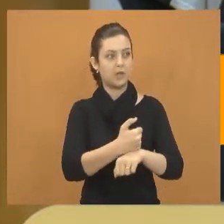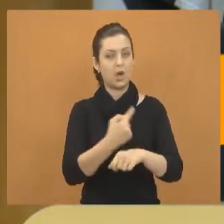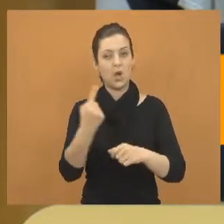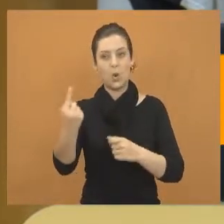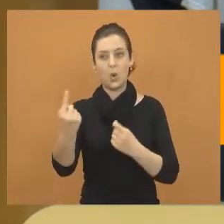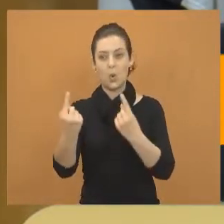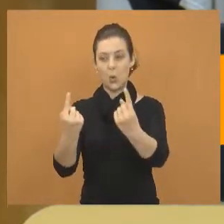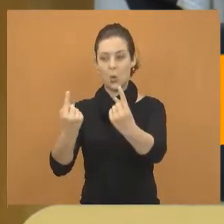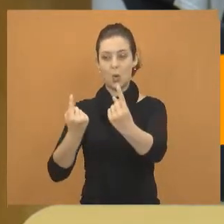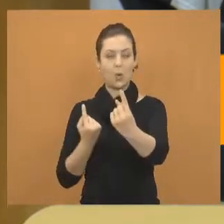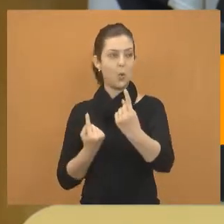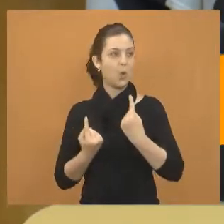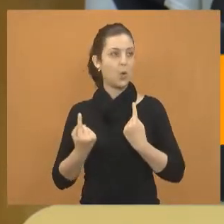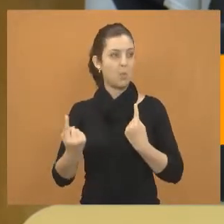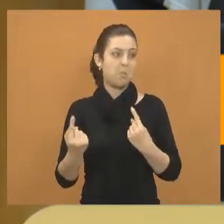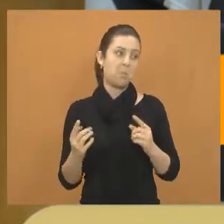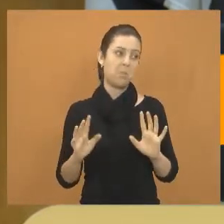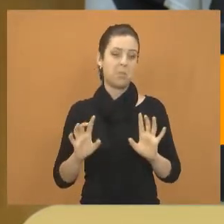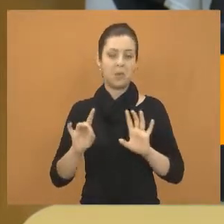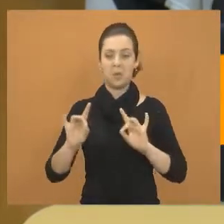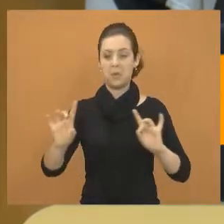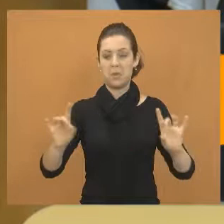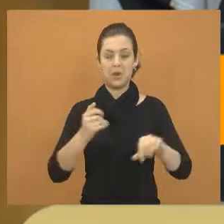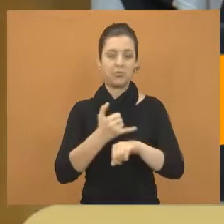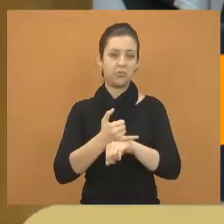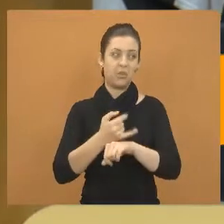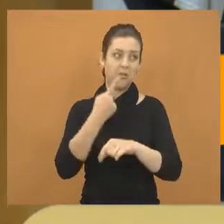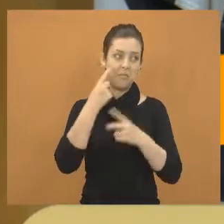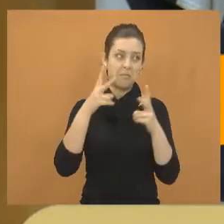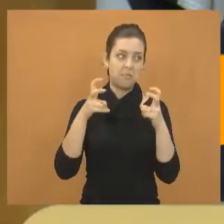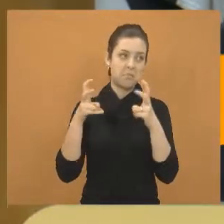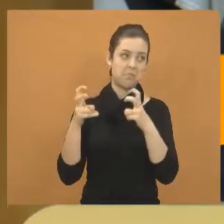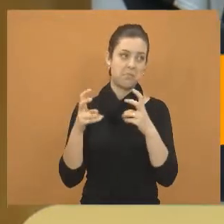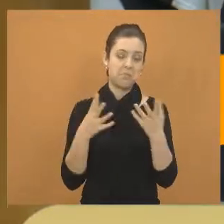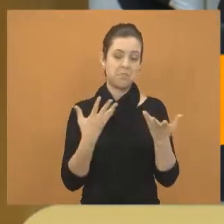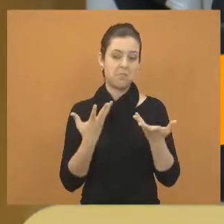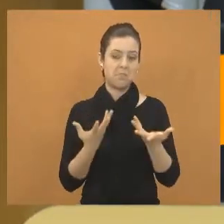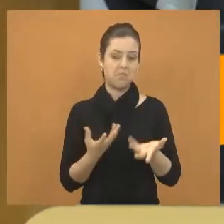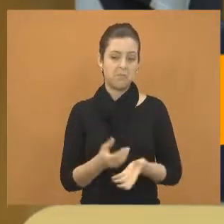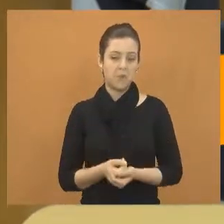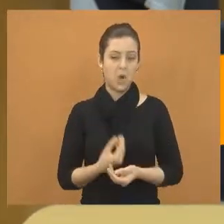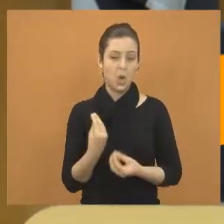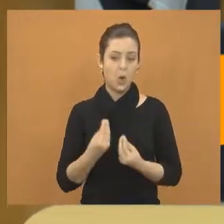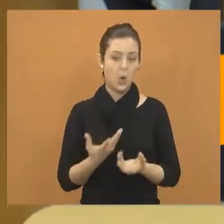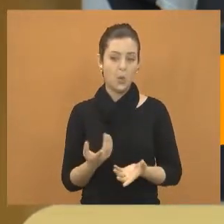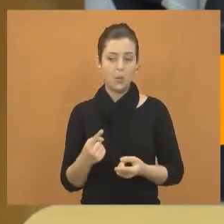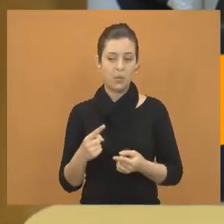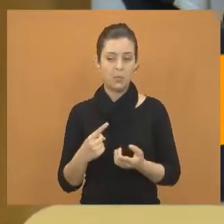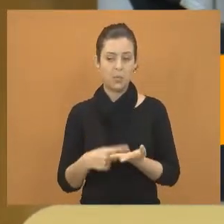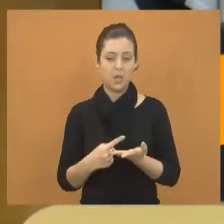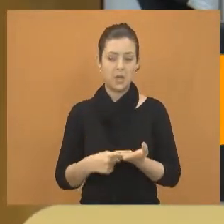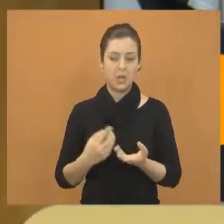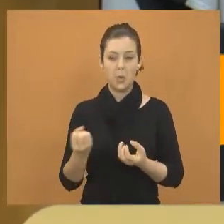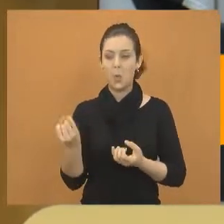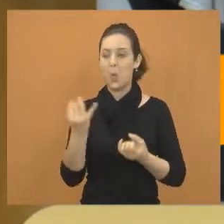você pode realocar. Tudo isso é gestão que a gente vai vendo, vai tendo aí de acordo com a